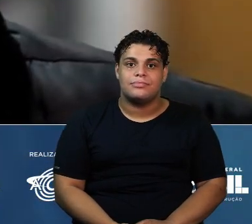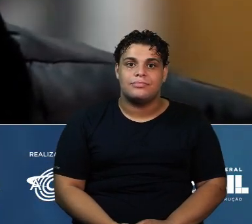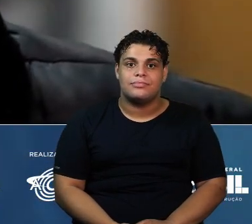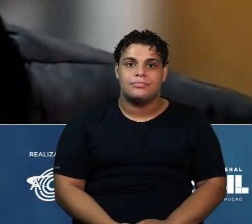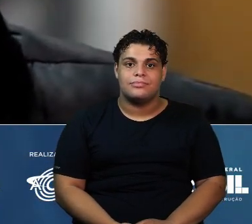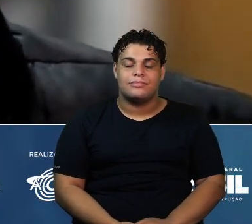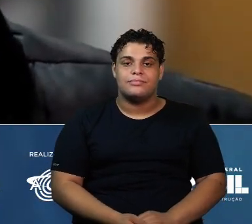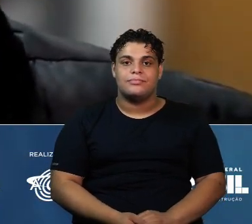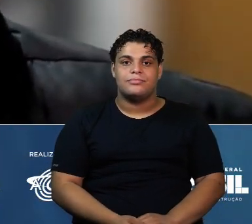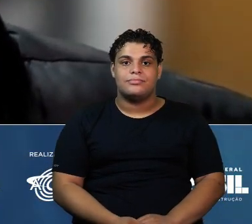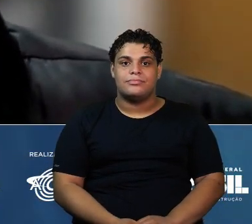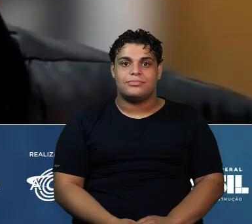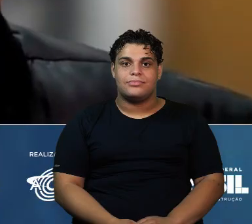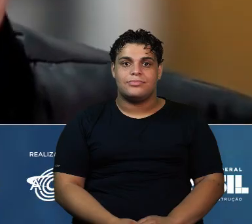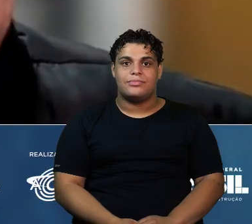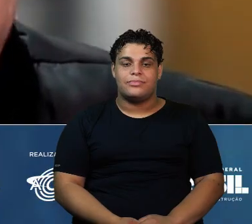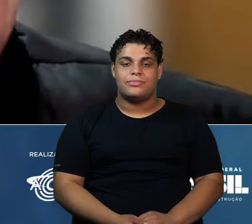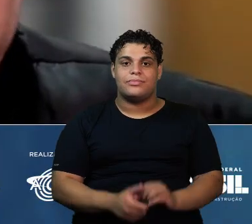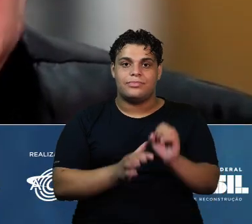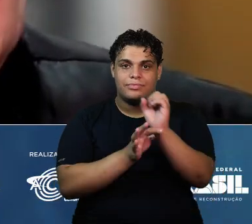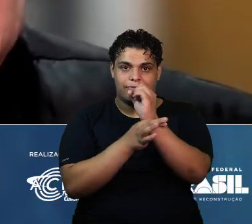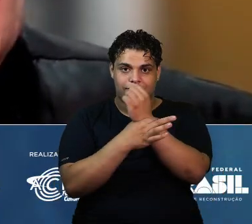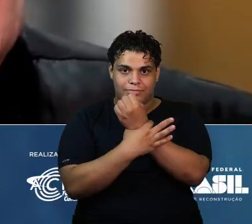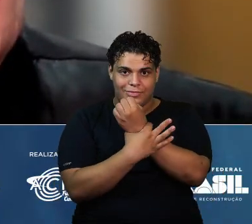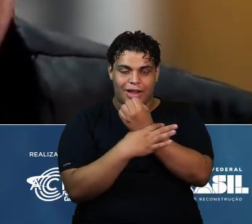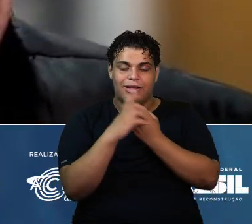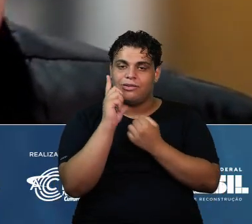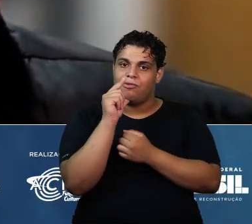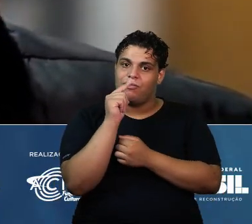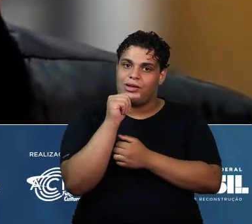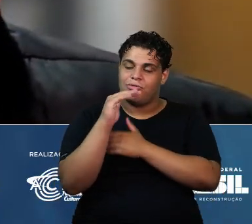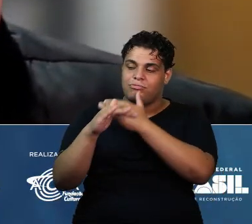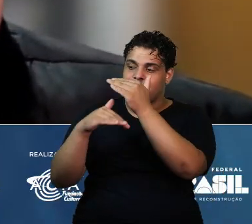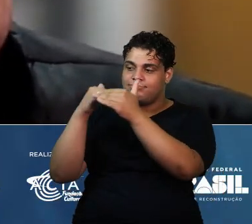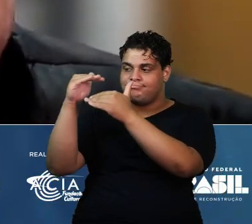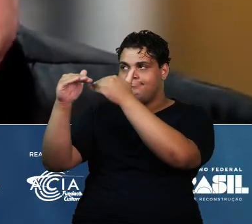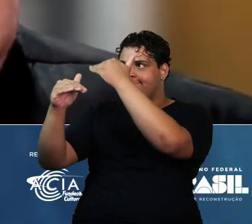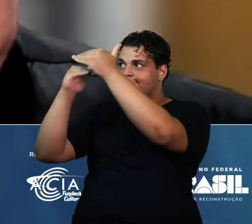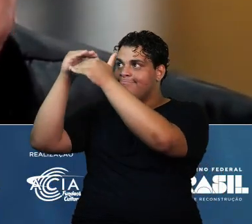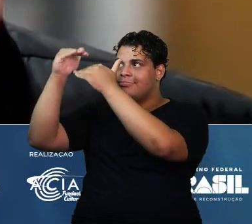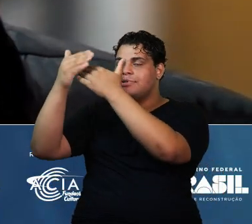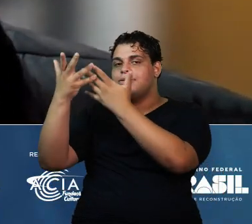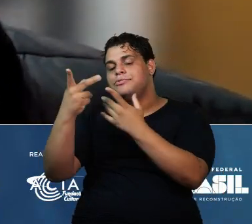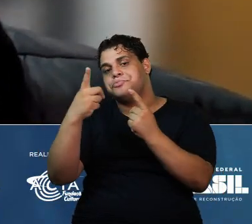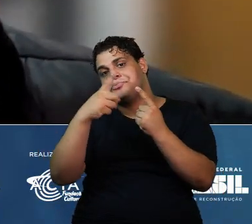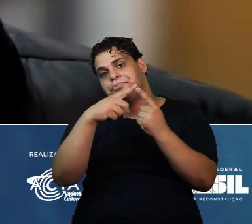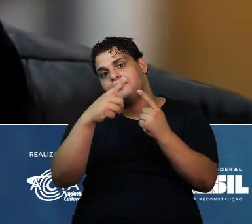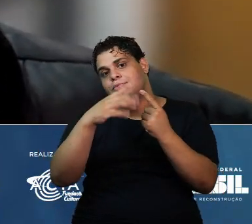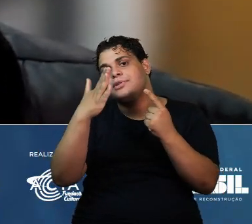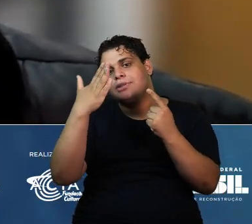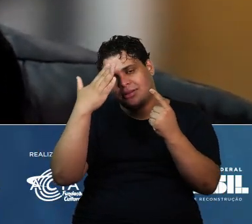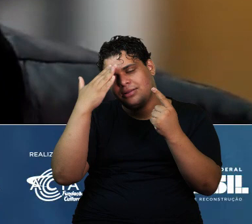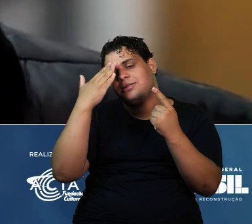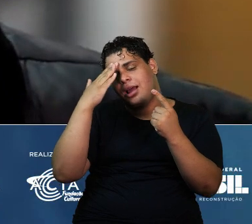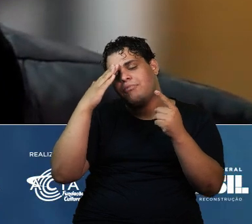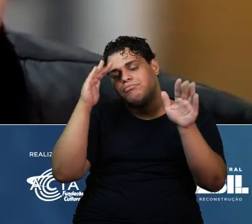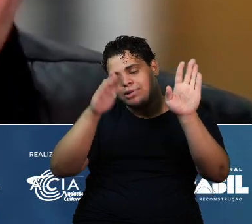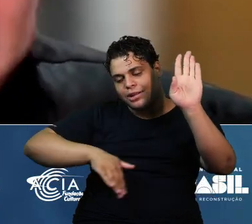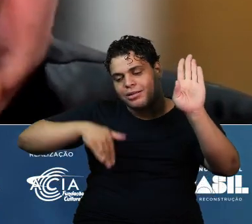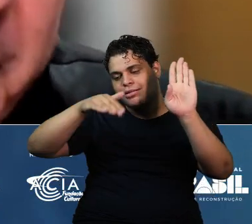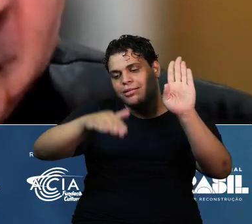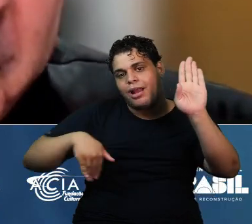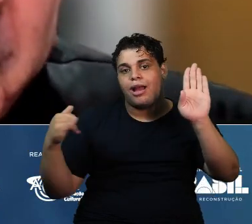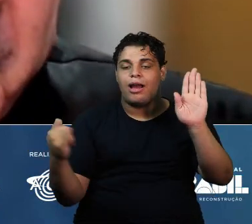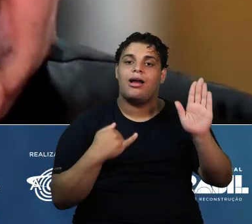afogamento, a segurança aquática ela é feita em camadas. Então, saber nadar é excelente, é